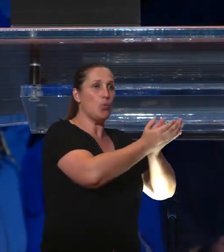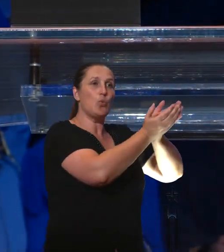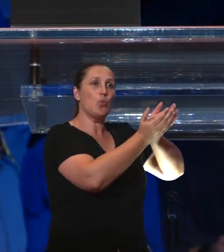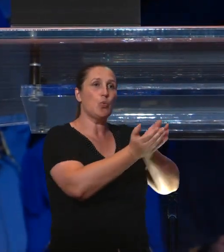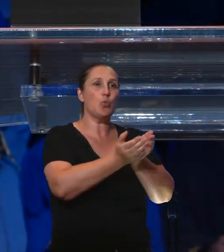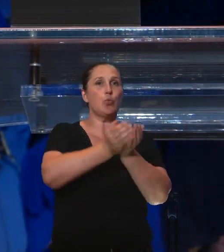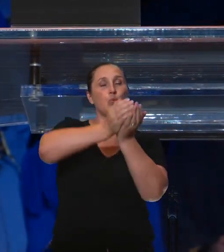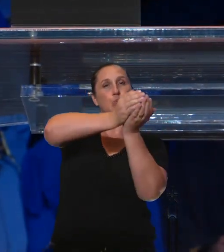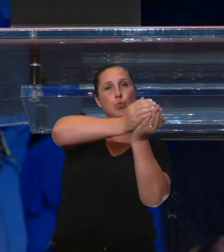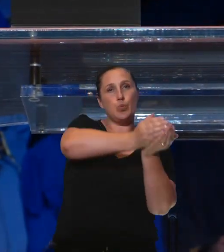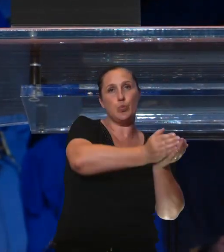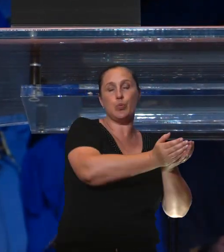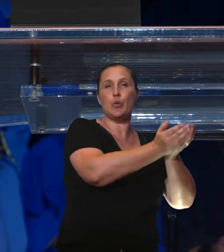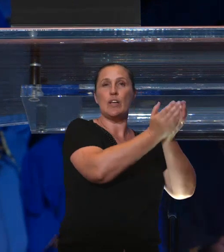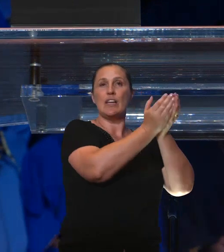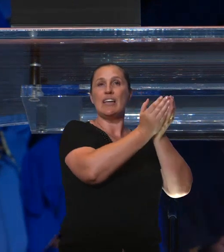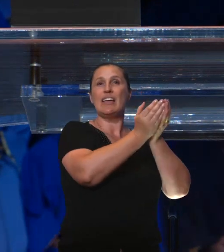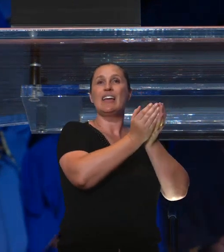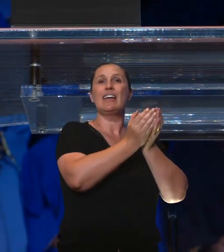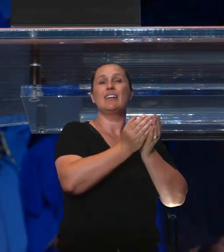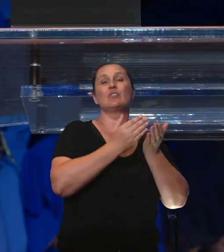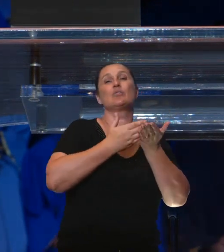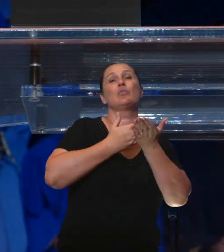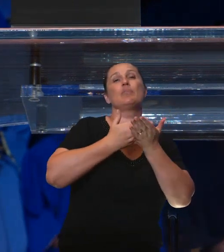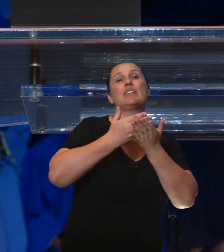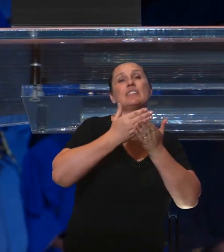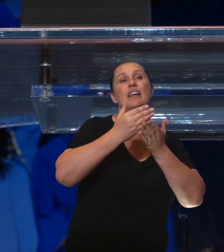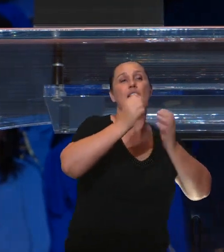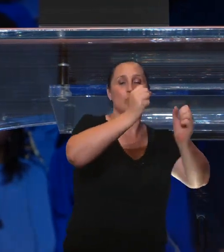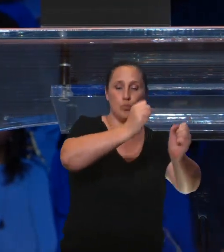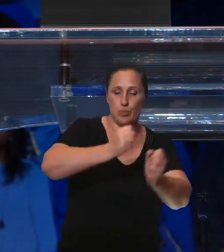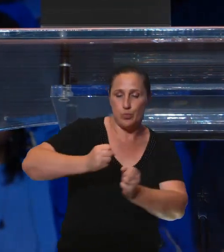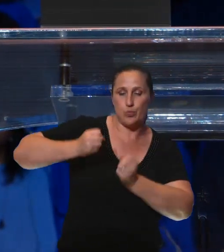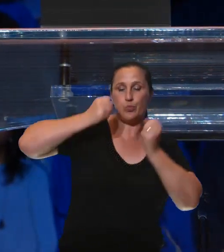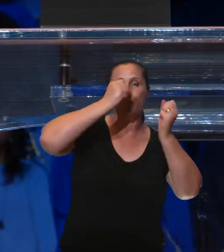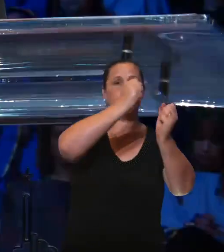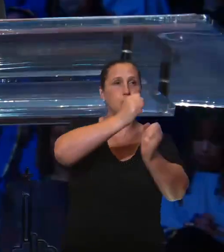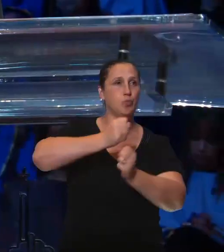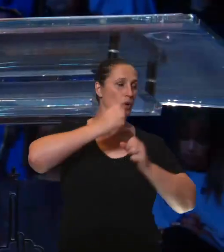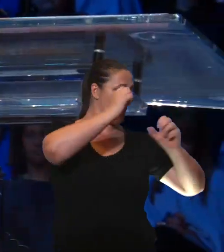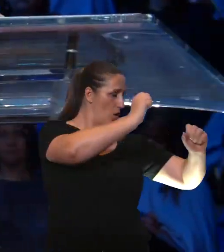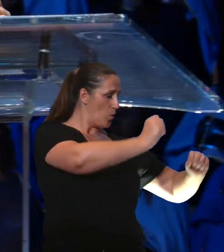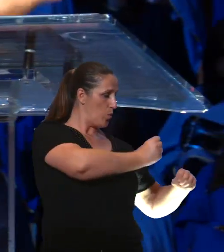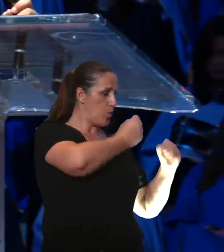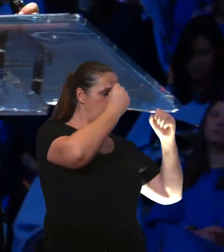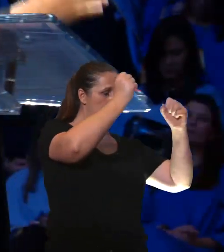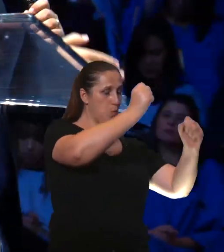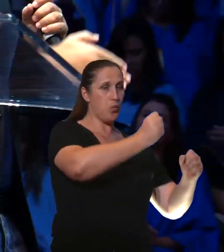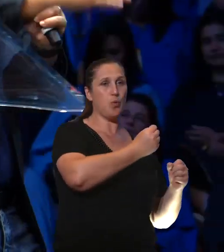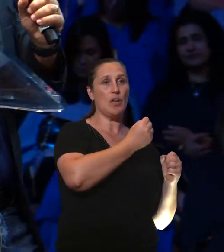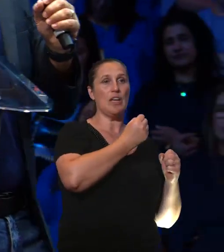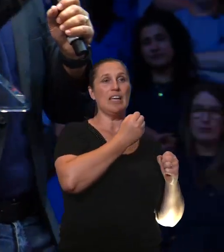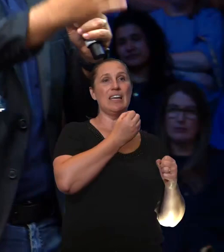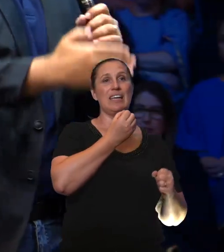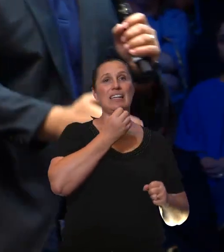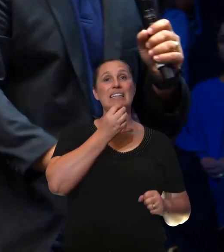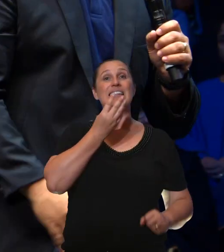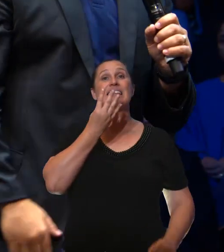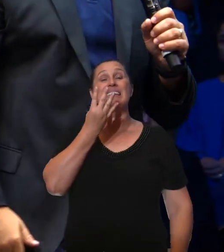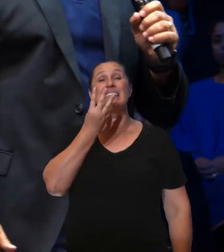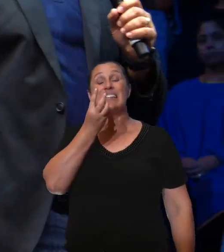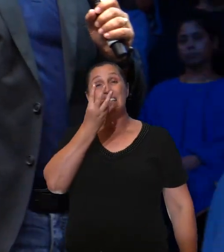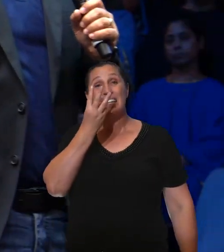de 3 da tarde às 3 da manhã e só chegaram no meio do